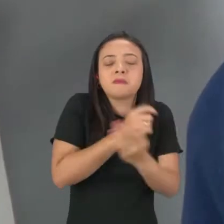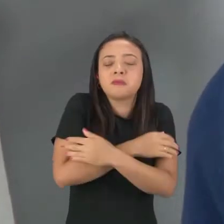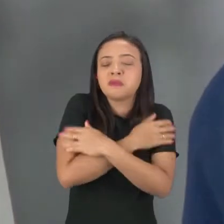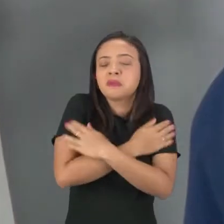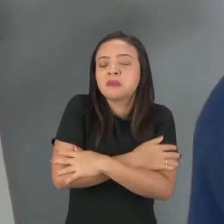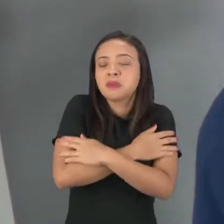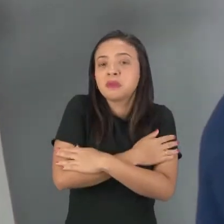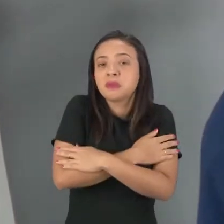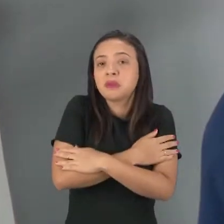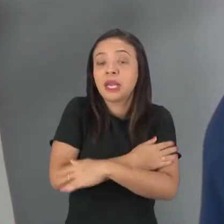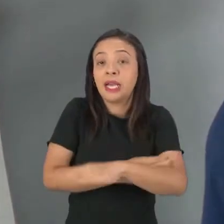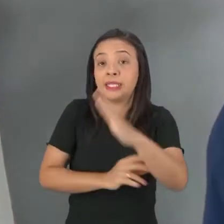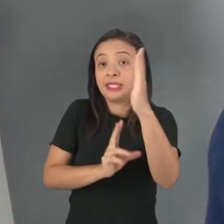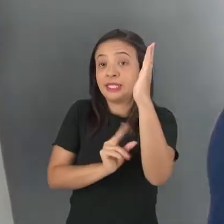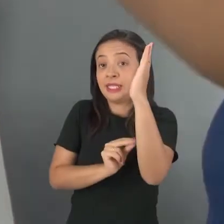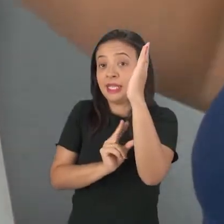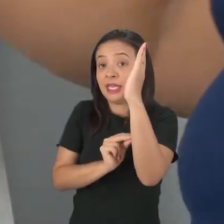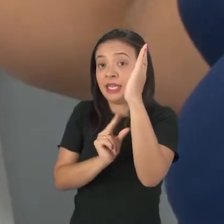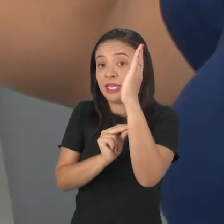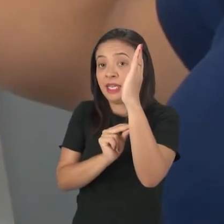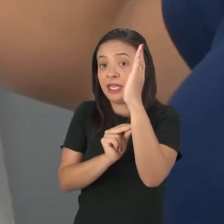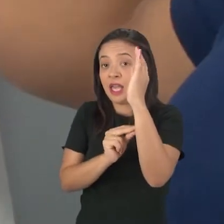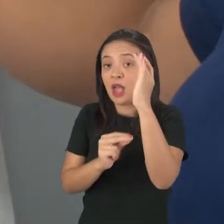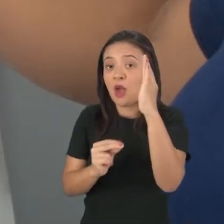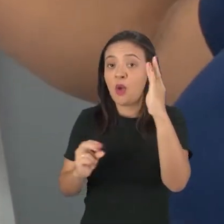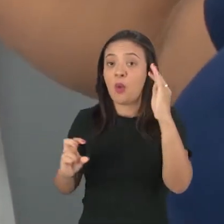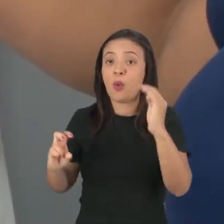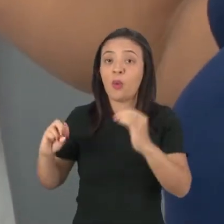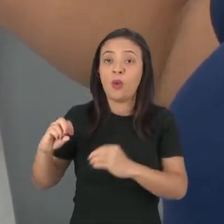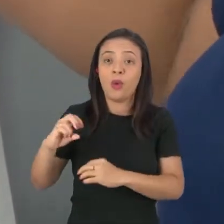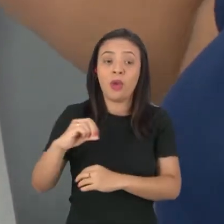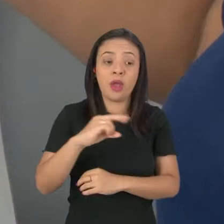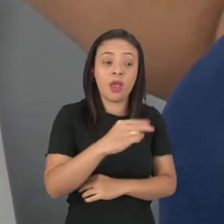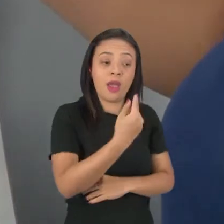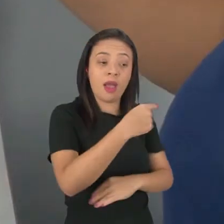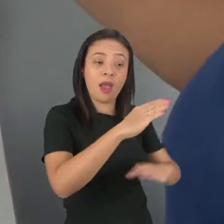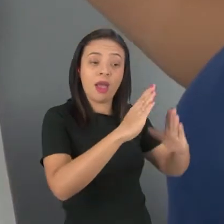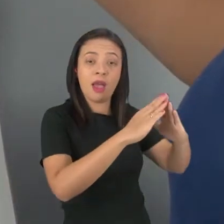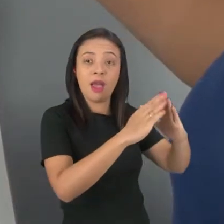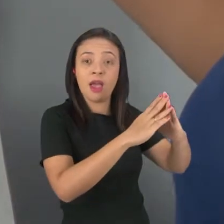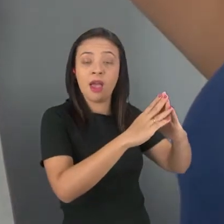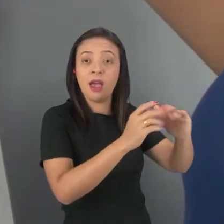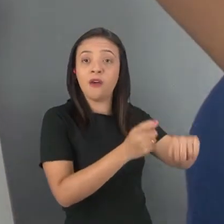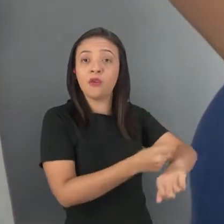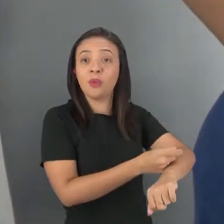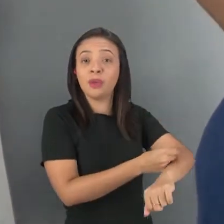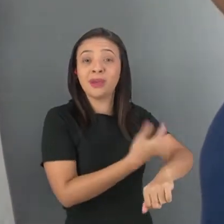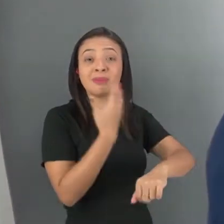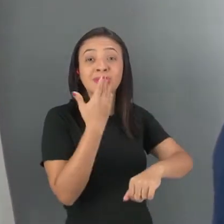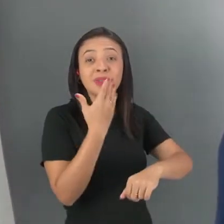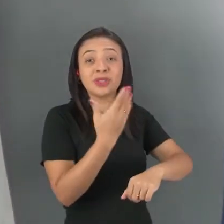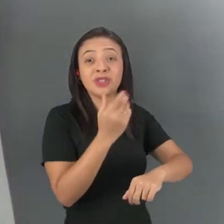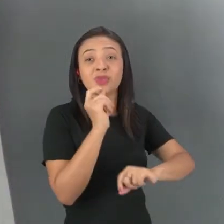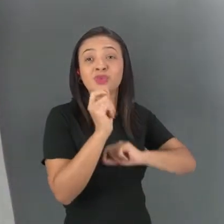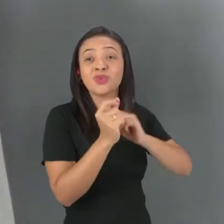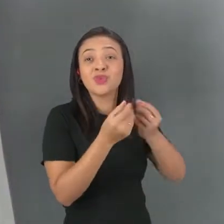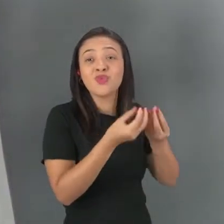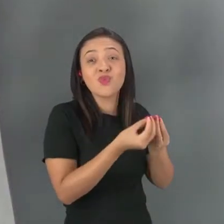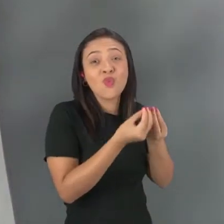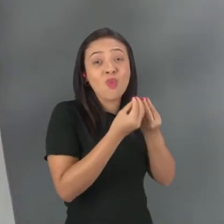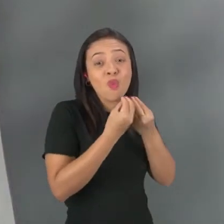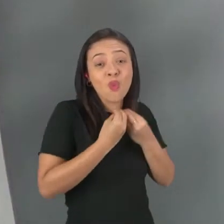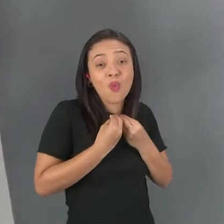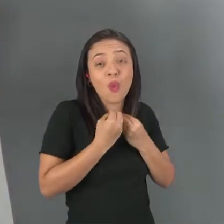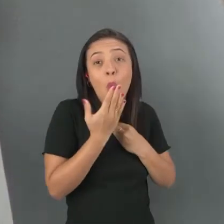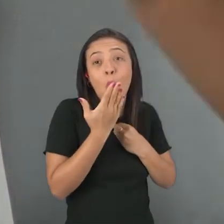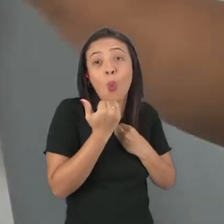cigarra veio a casa da formiga para pedir que lhe desse